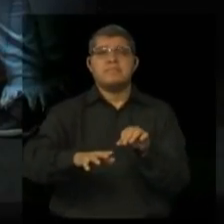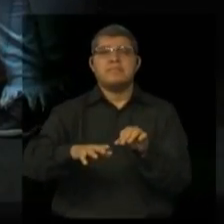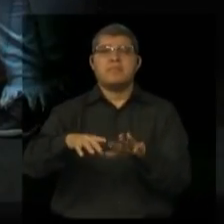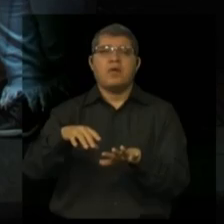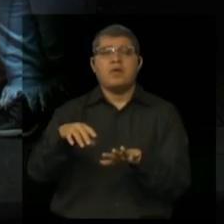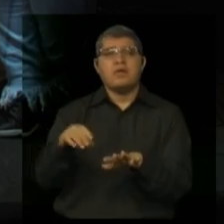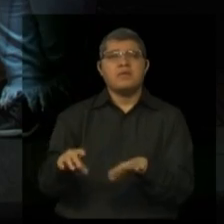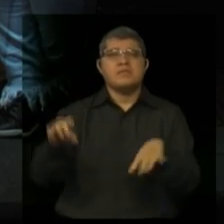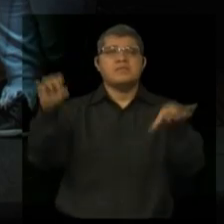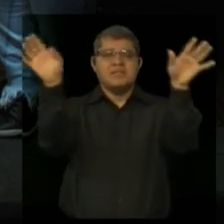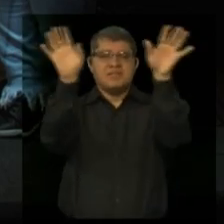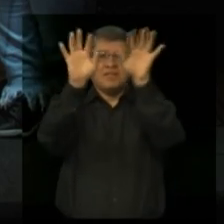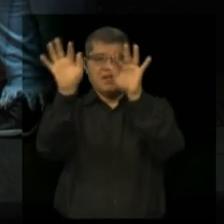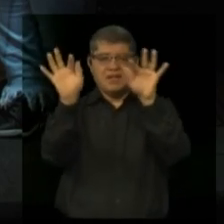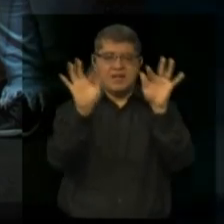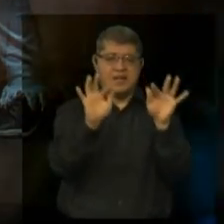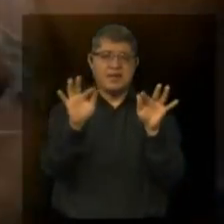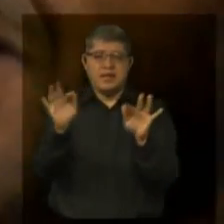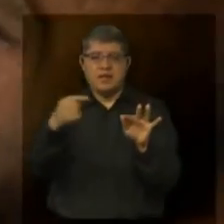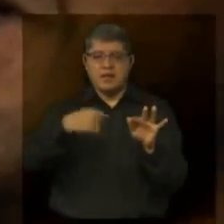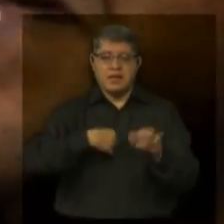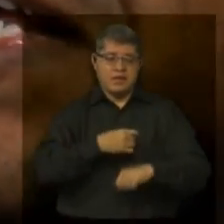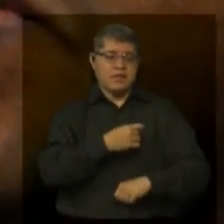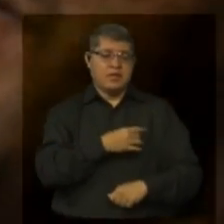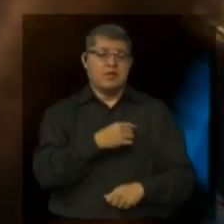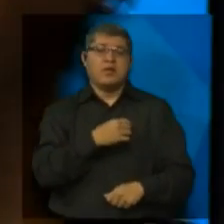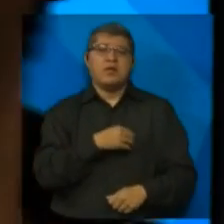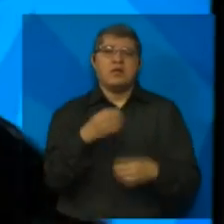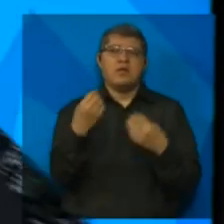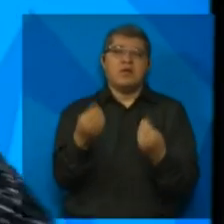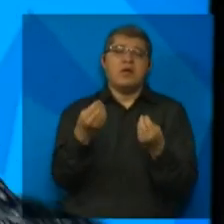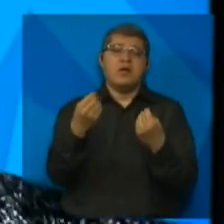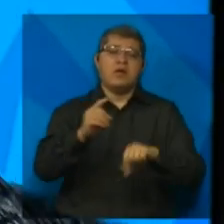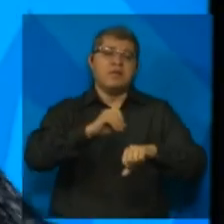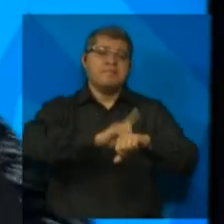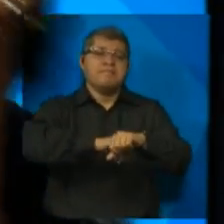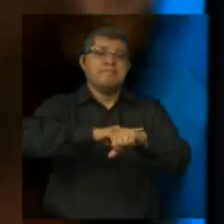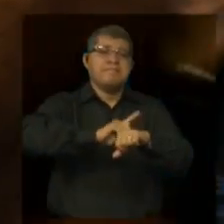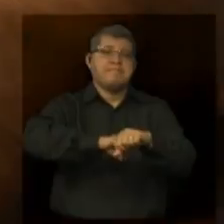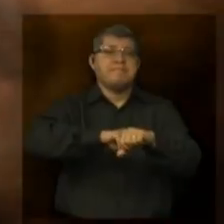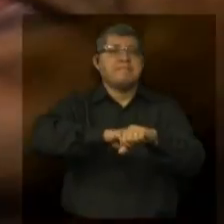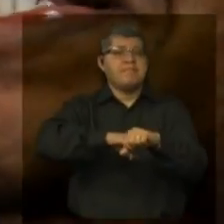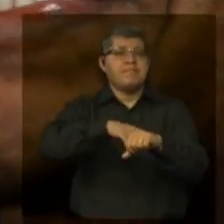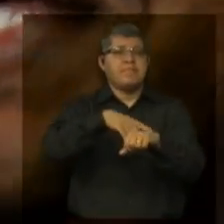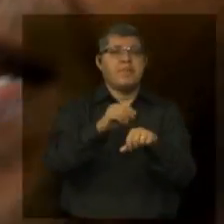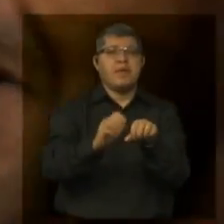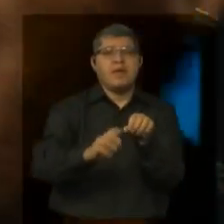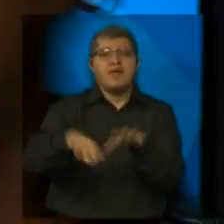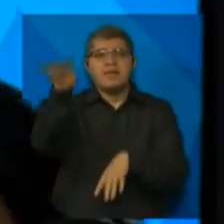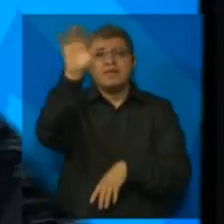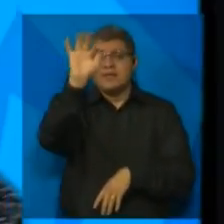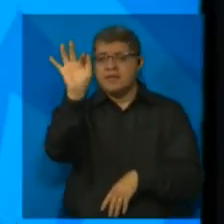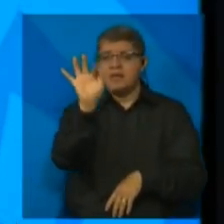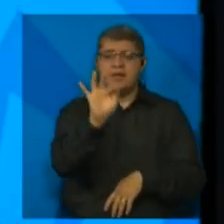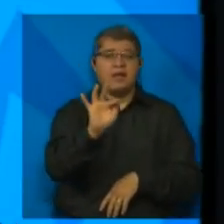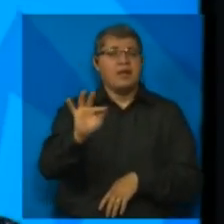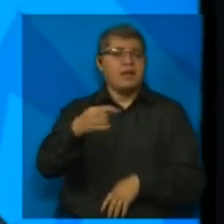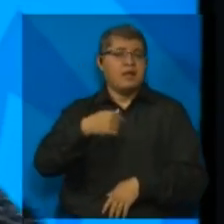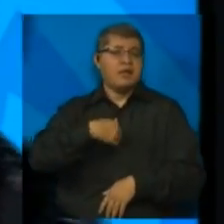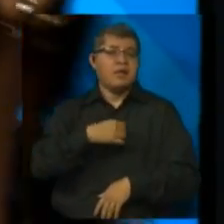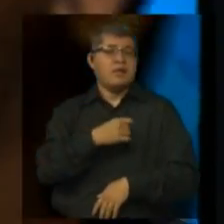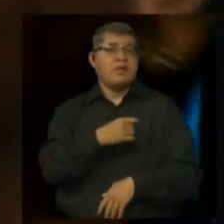tempo. De ser feliz, tenho medo de não ter tempo. De ser